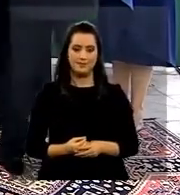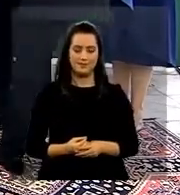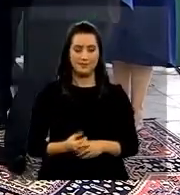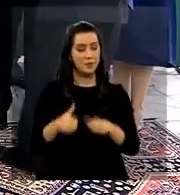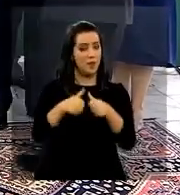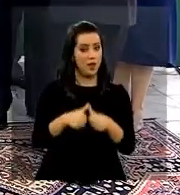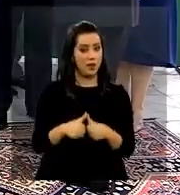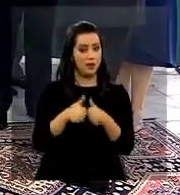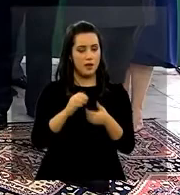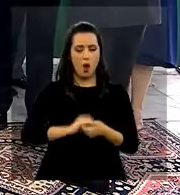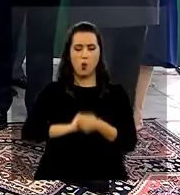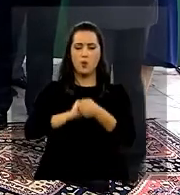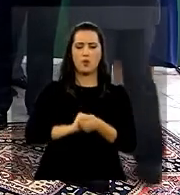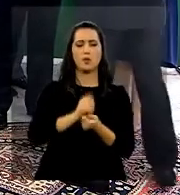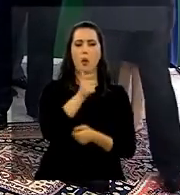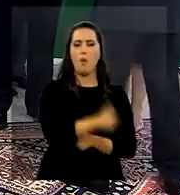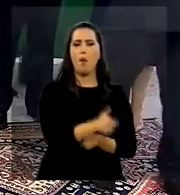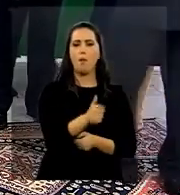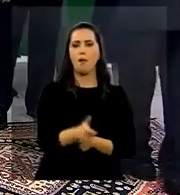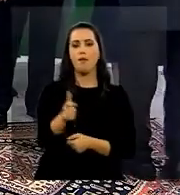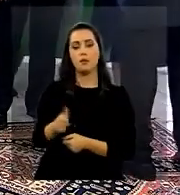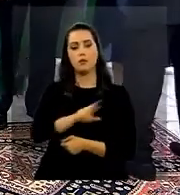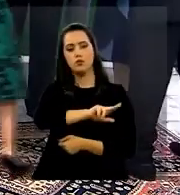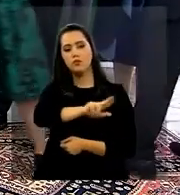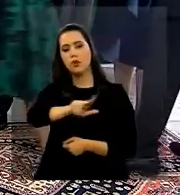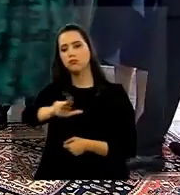Está cumprimentando as autoridades.